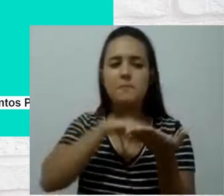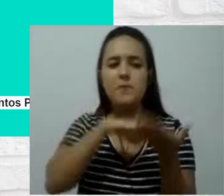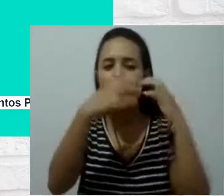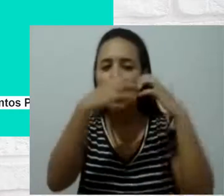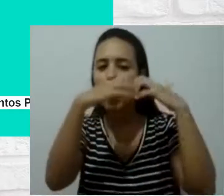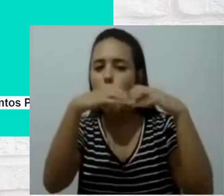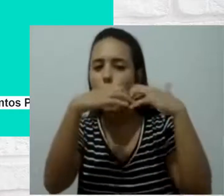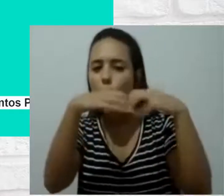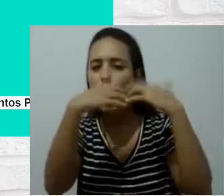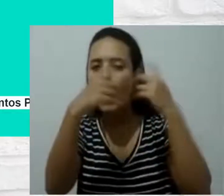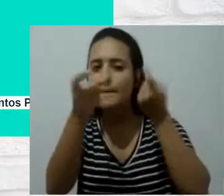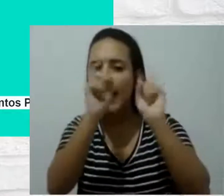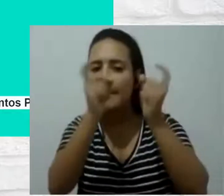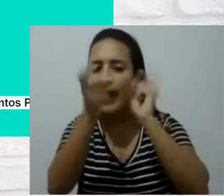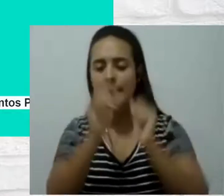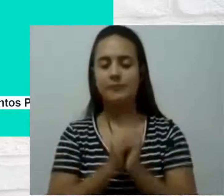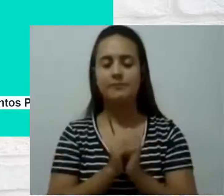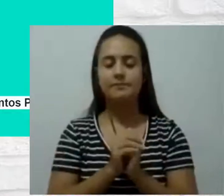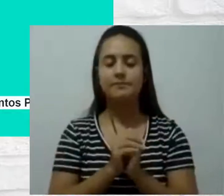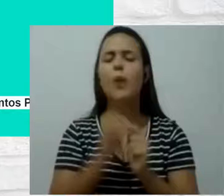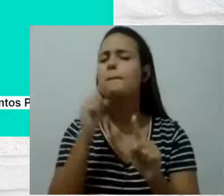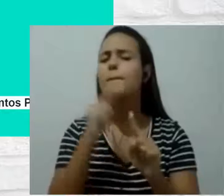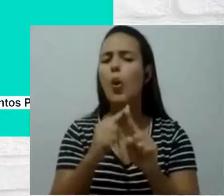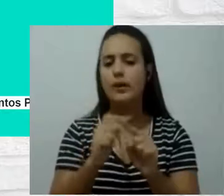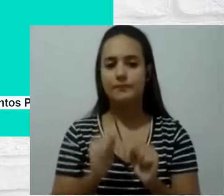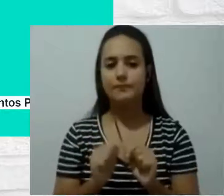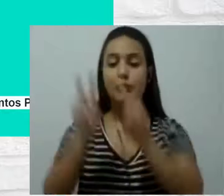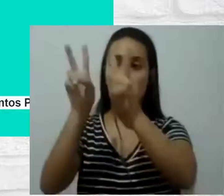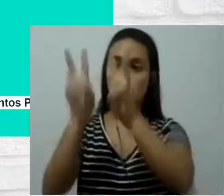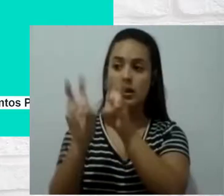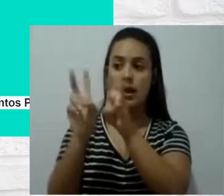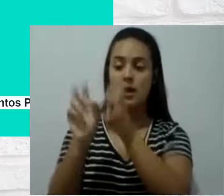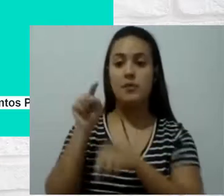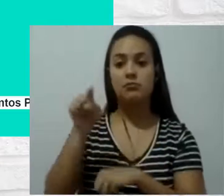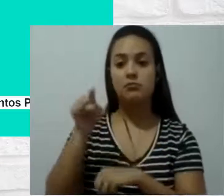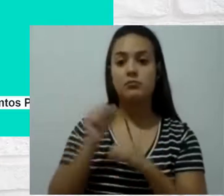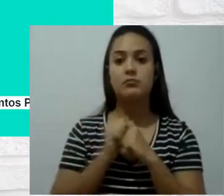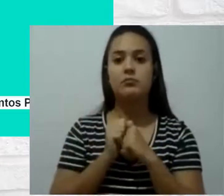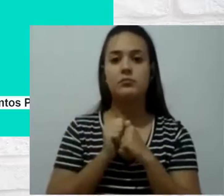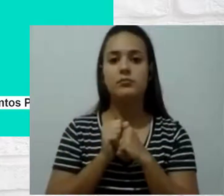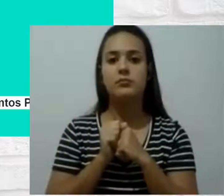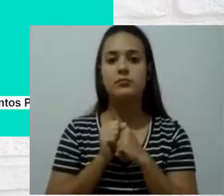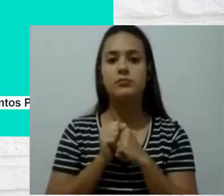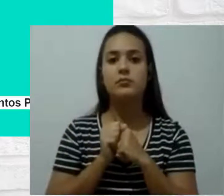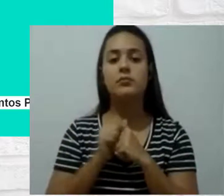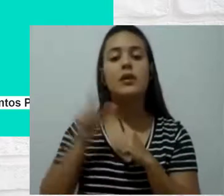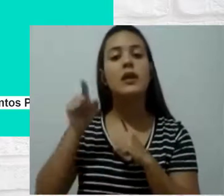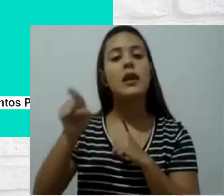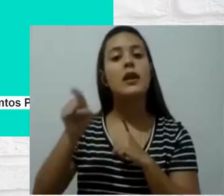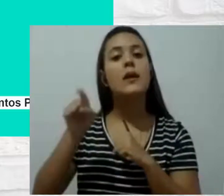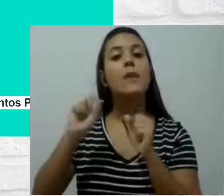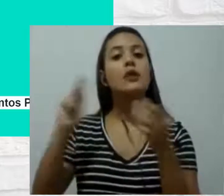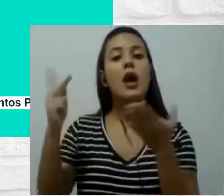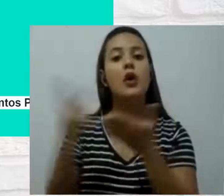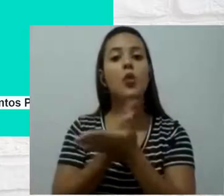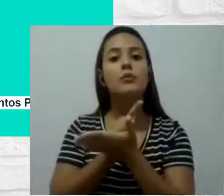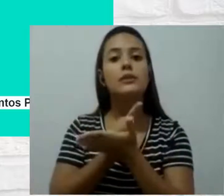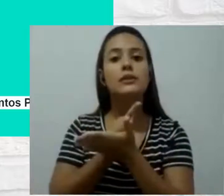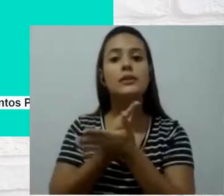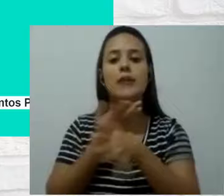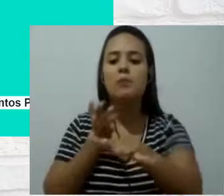é importante que vocês saibam interpretar. Por quê? Porque esse tema, eles